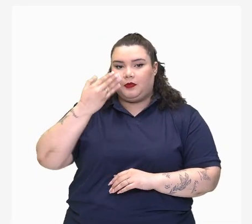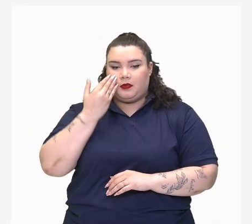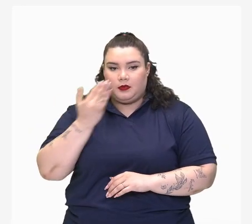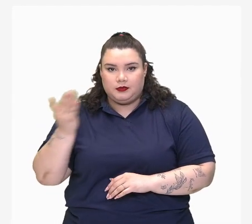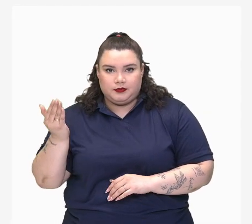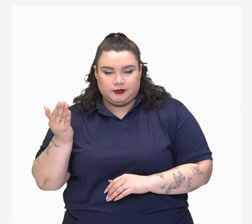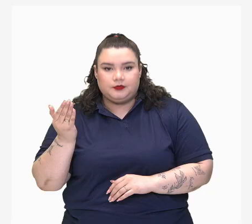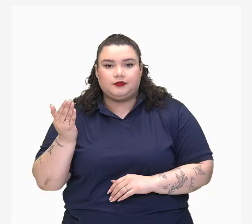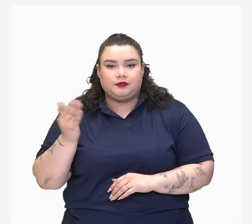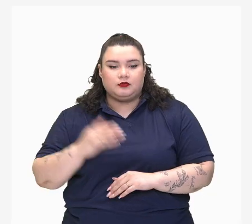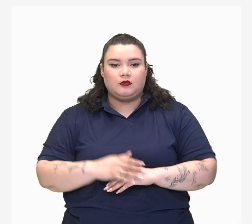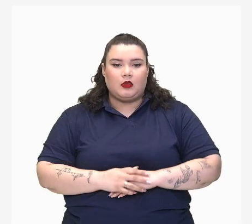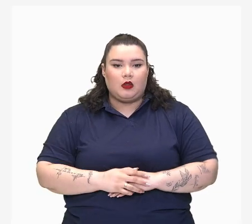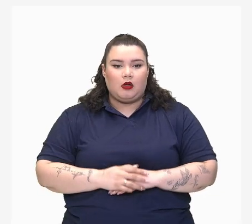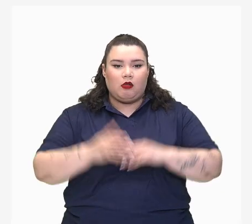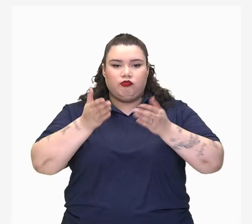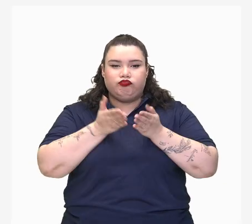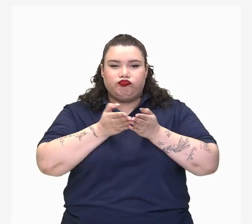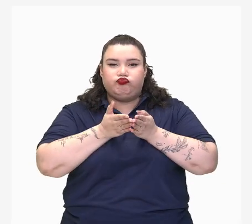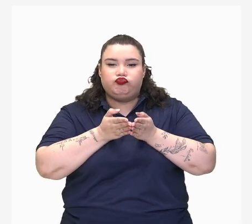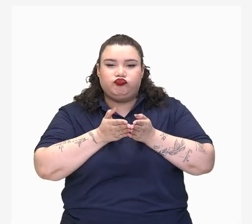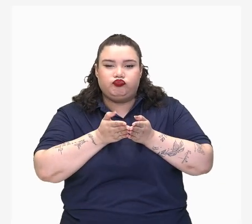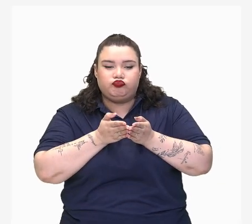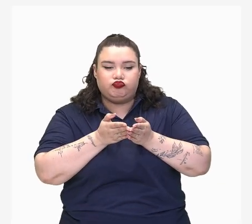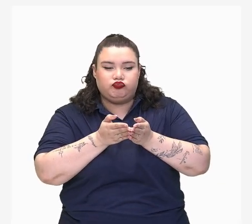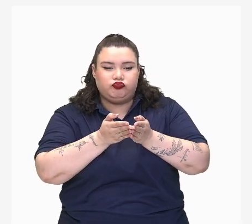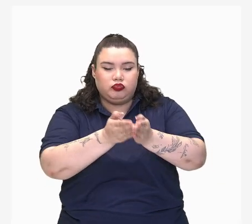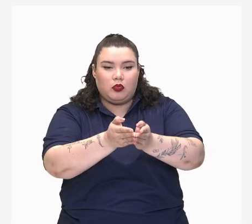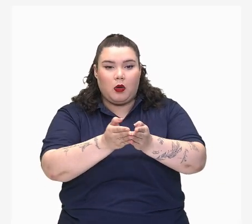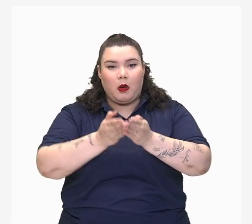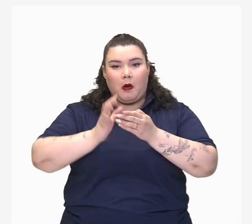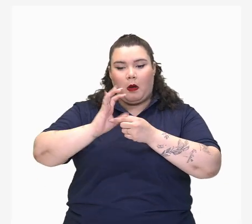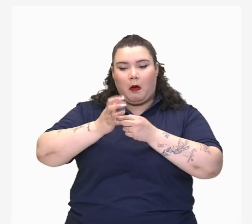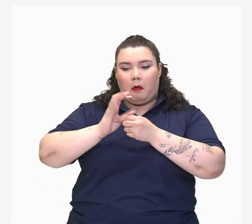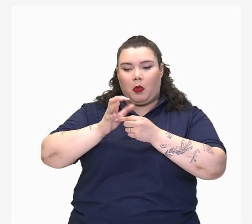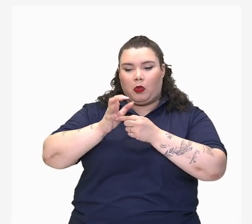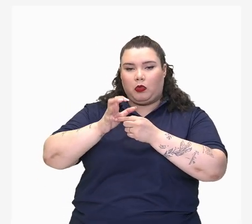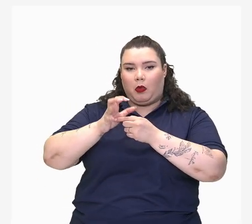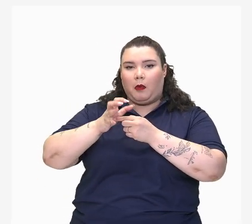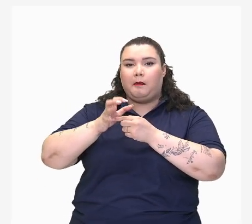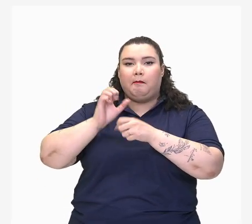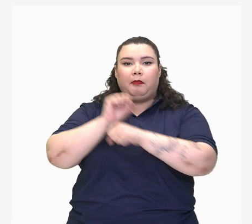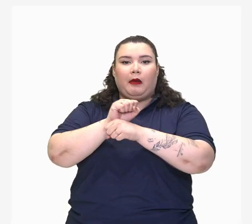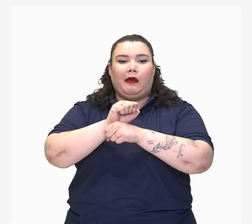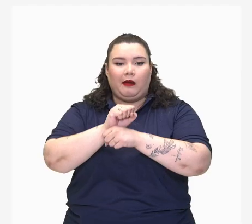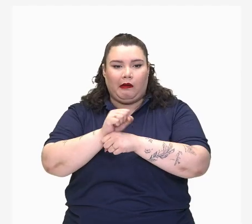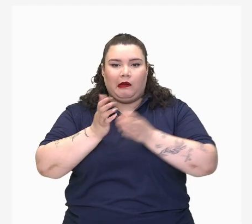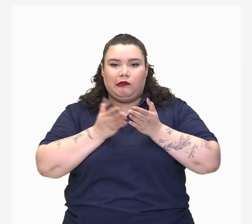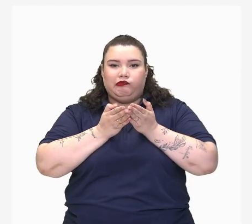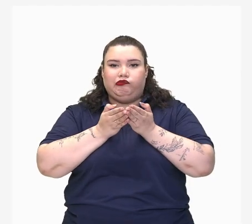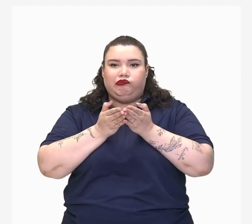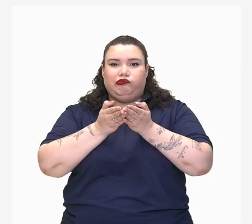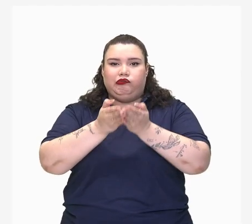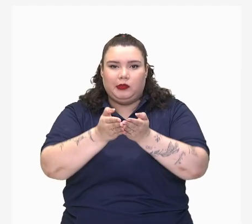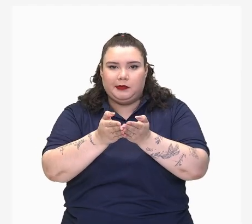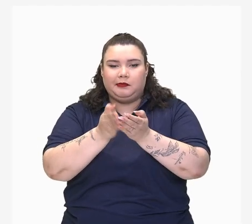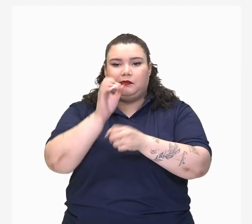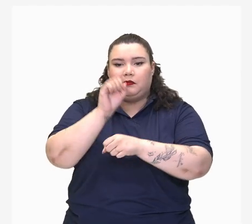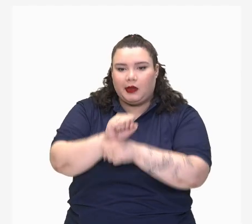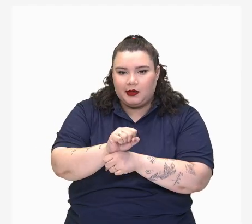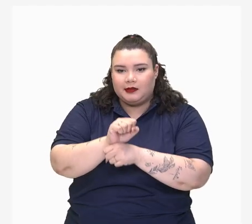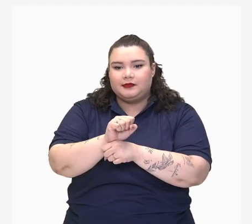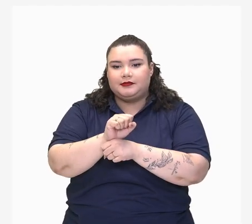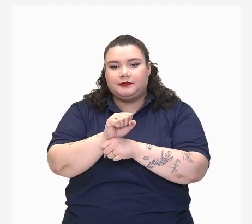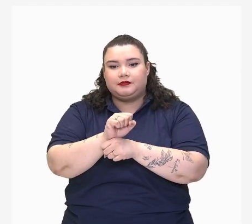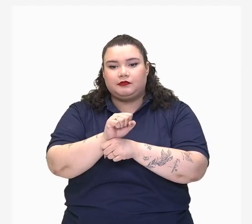aí. O motor da canoa falhou no meio da viagem. Então, observem aí que é